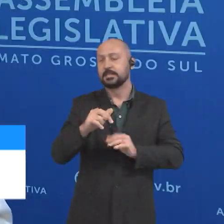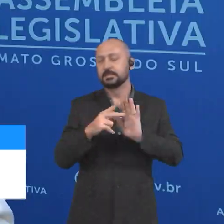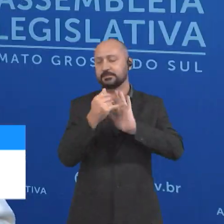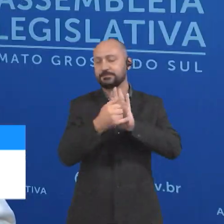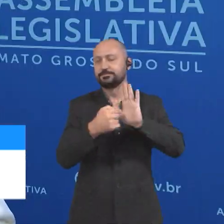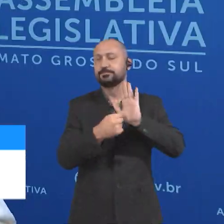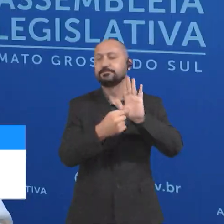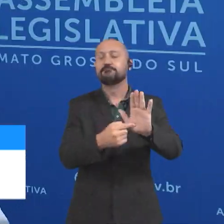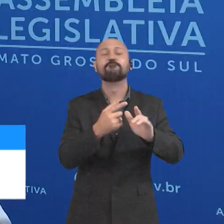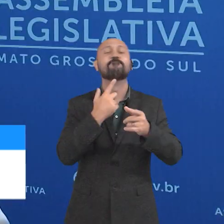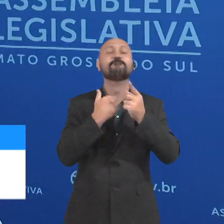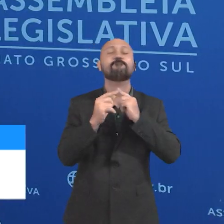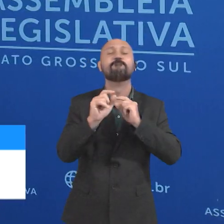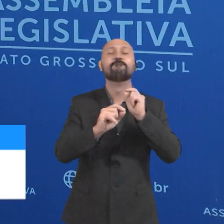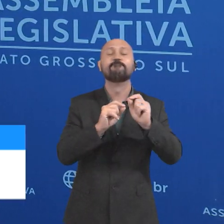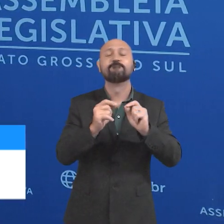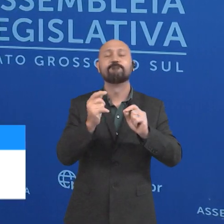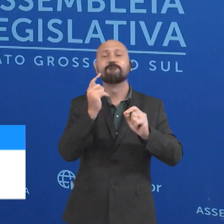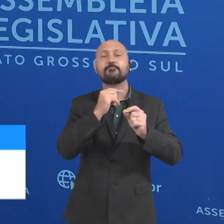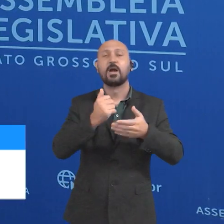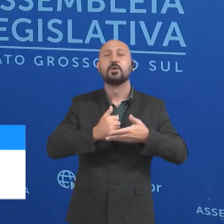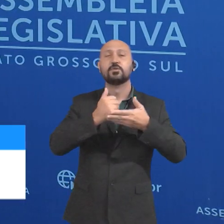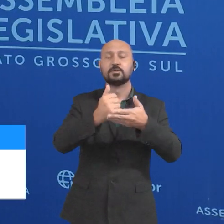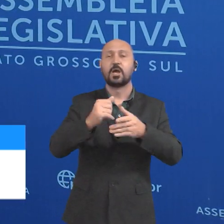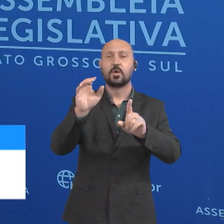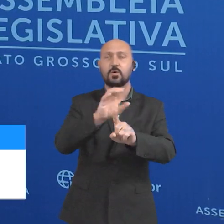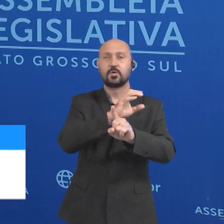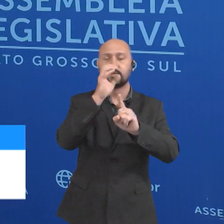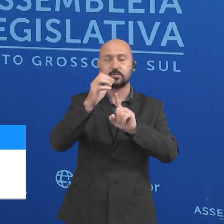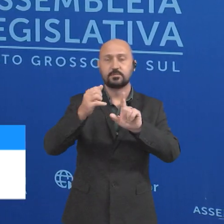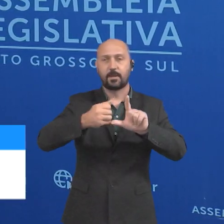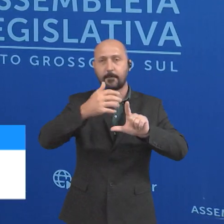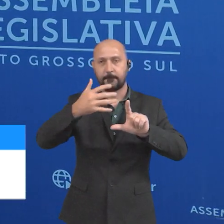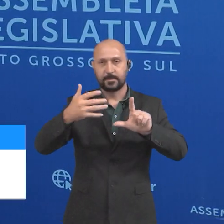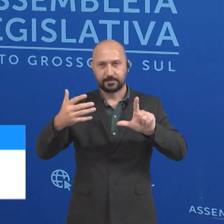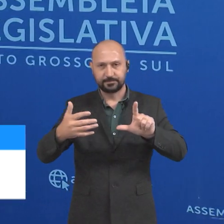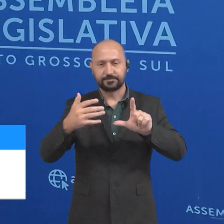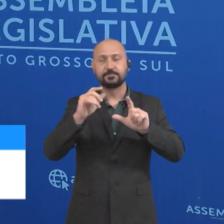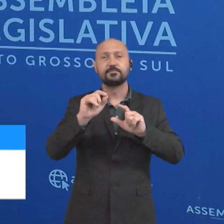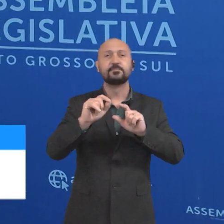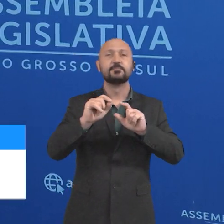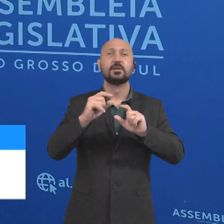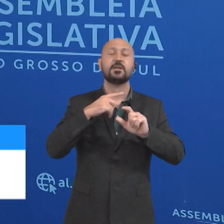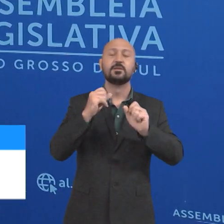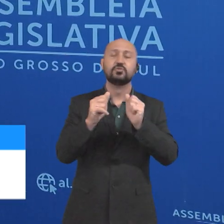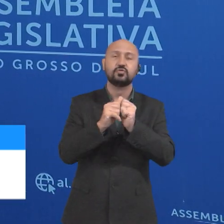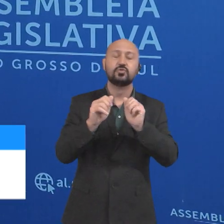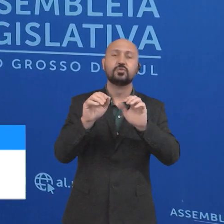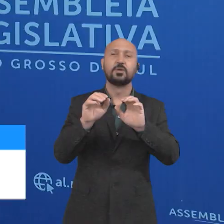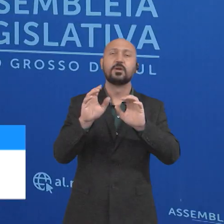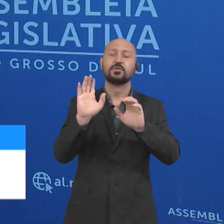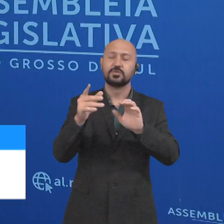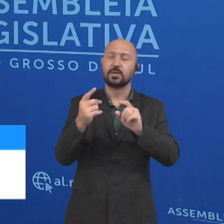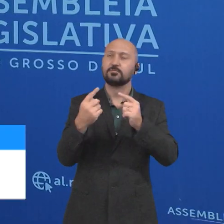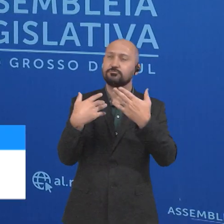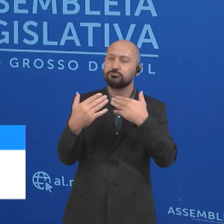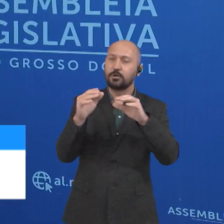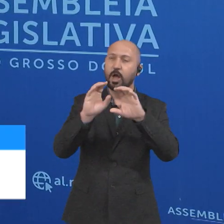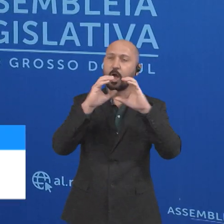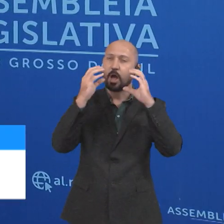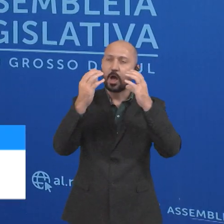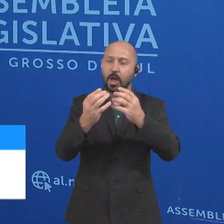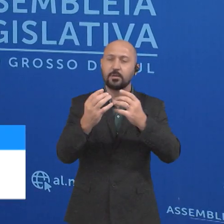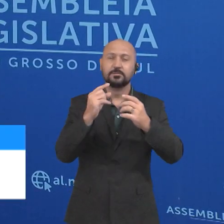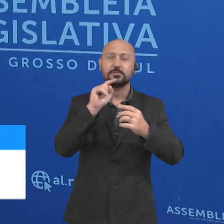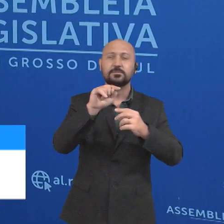ele vem com o intuito de dar resposta à comunidade LGBTQIAPN+, que esteve em conferências, que